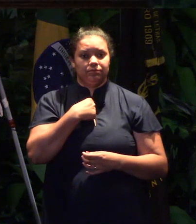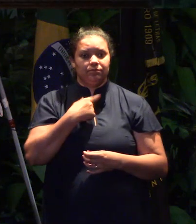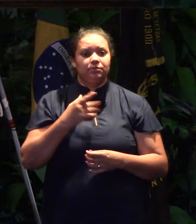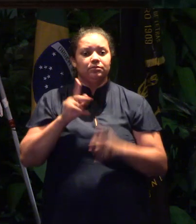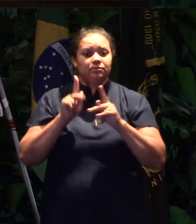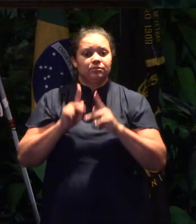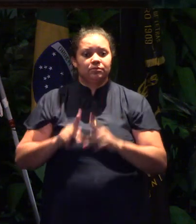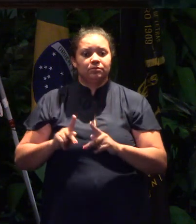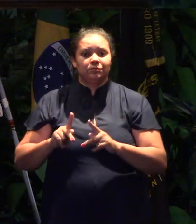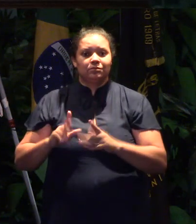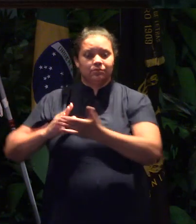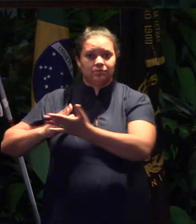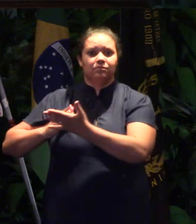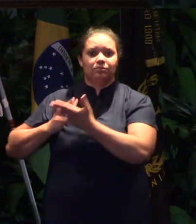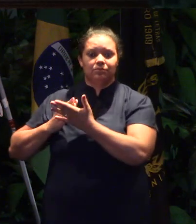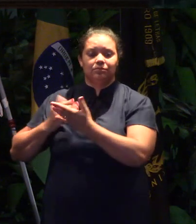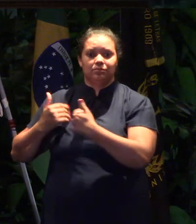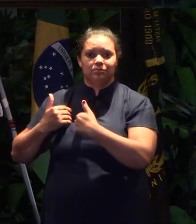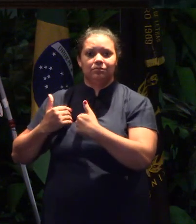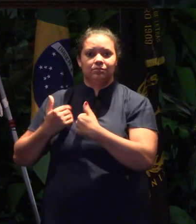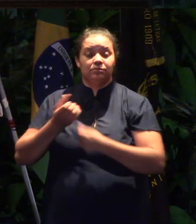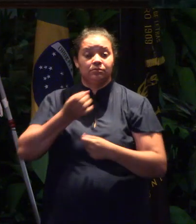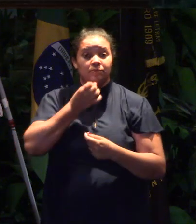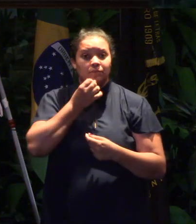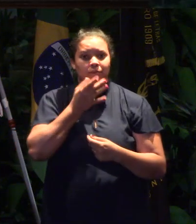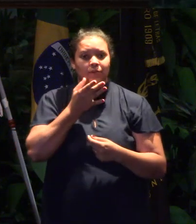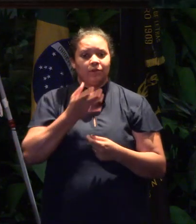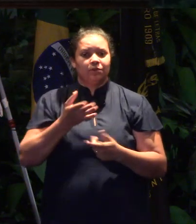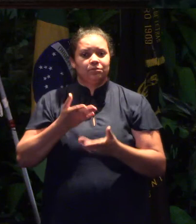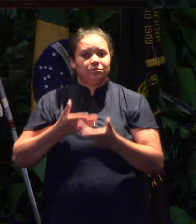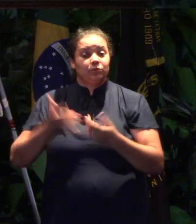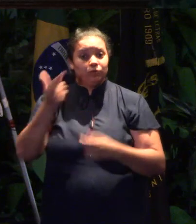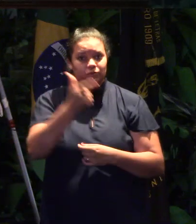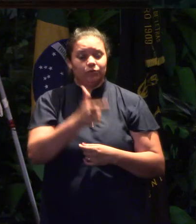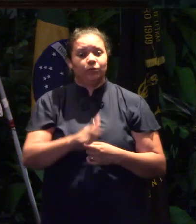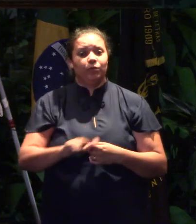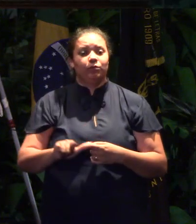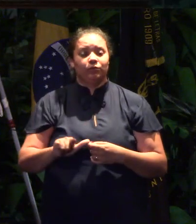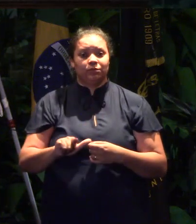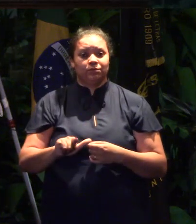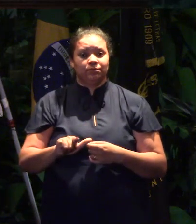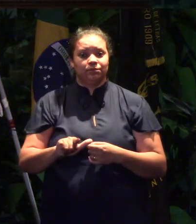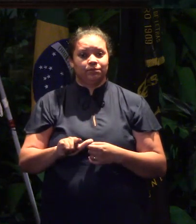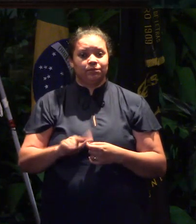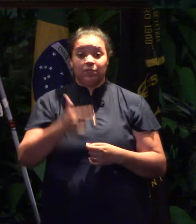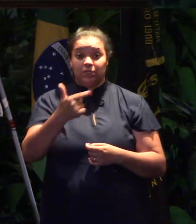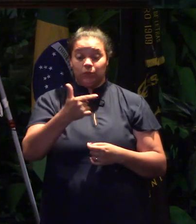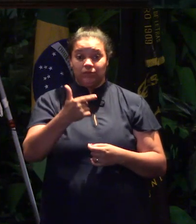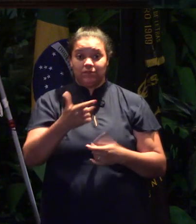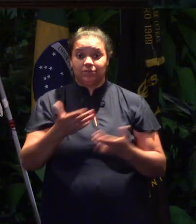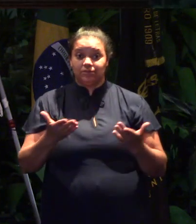possibilitar que alguém exerça um lado humano. Né? E isso é verdade, né? Por isso que eu estou repetindo de novo, pela segunda vez